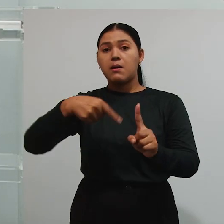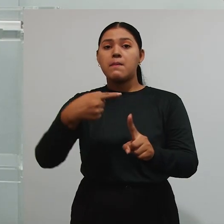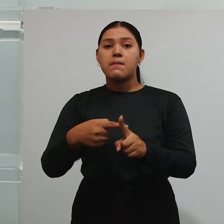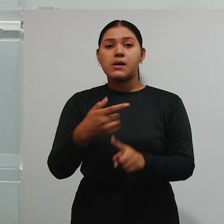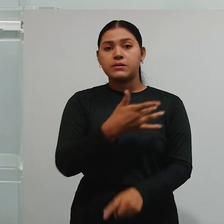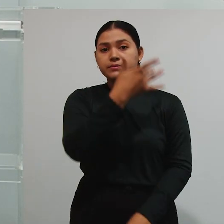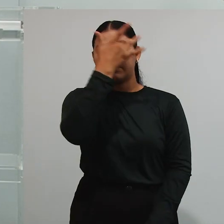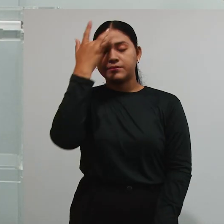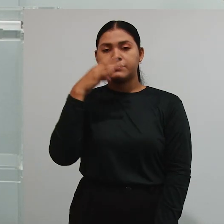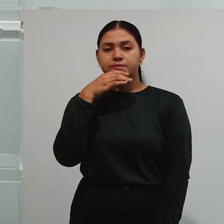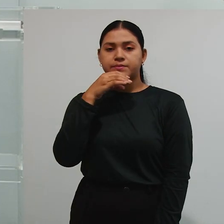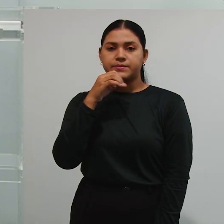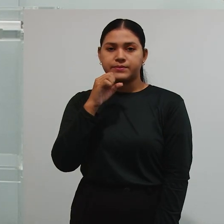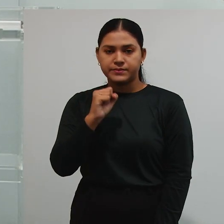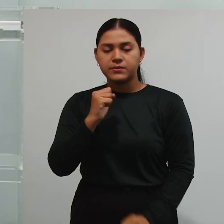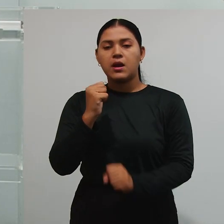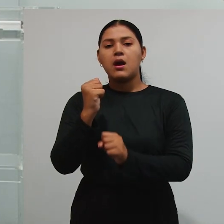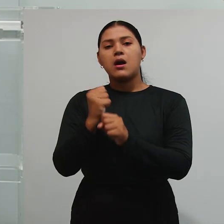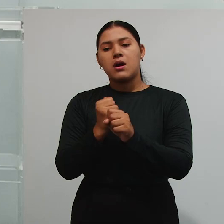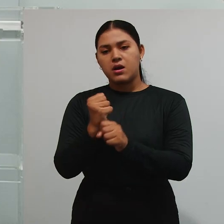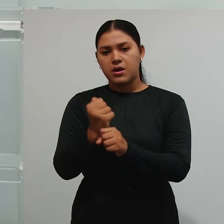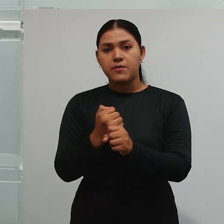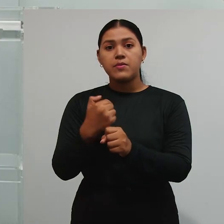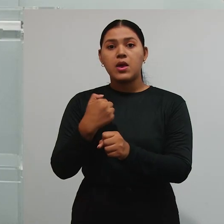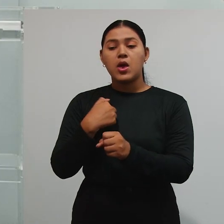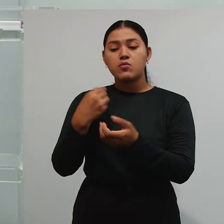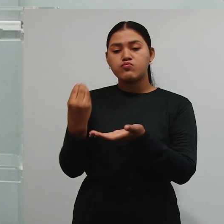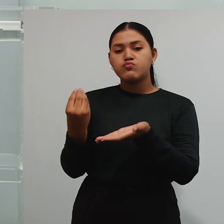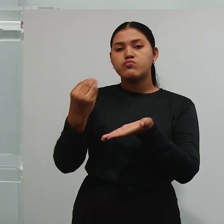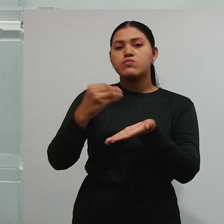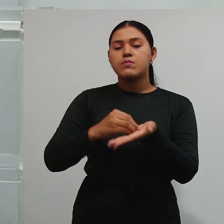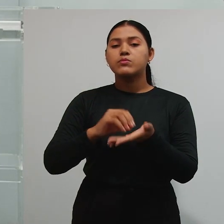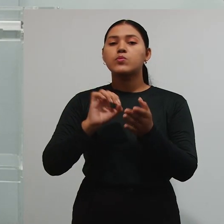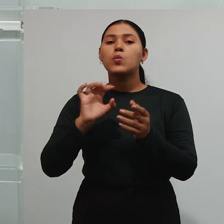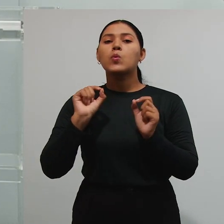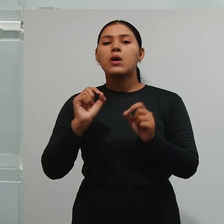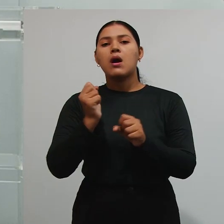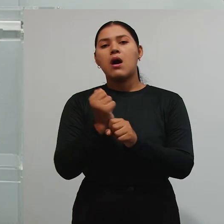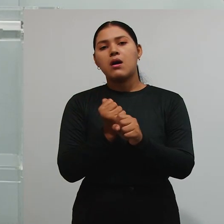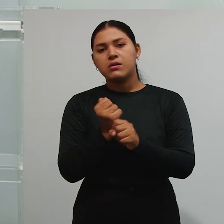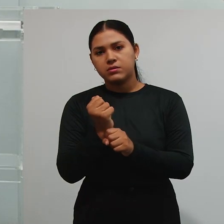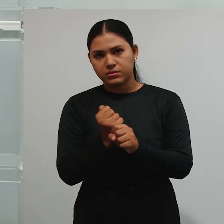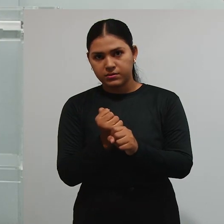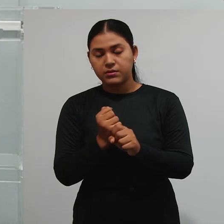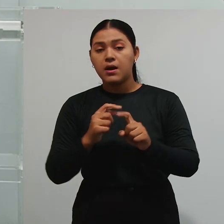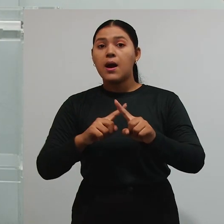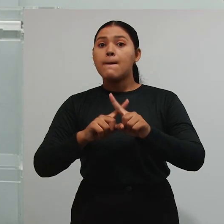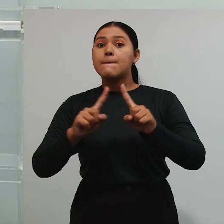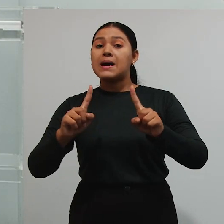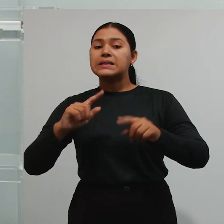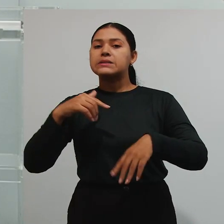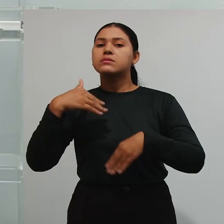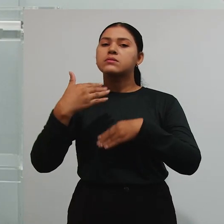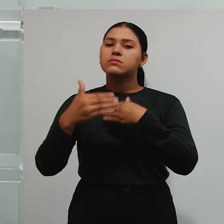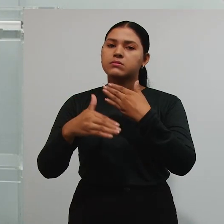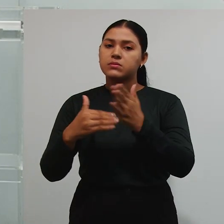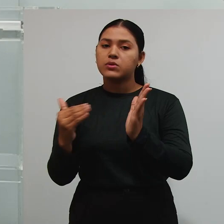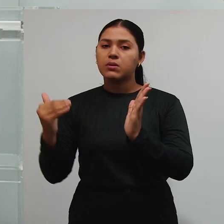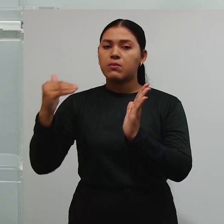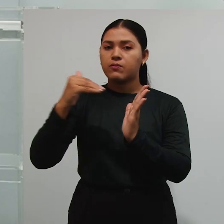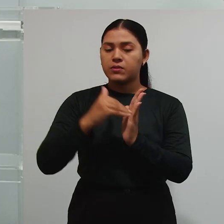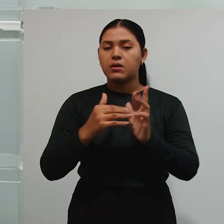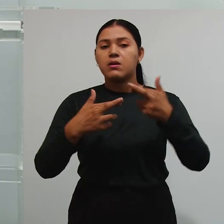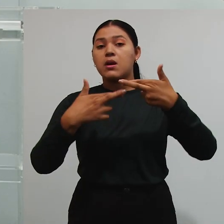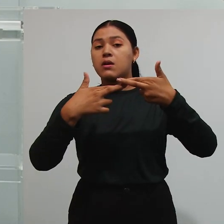ideia, então eu só coloco a referência do ano, porque lá na referência eu vou dizer de qual obra que é do Paulo Freire,